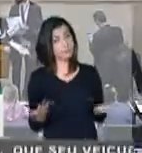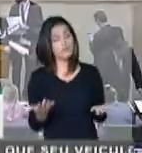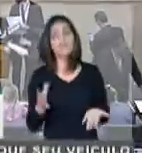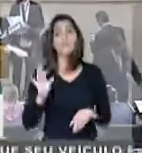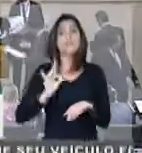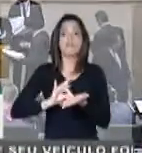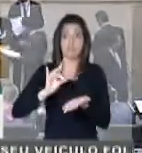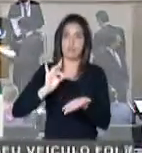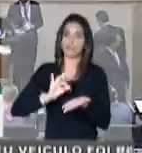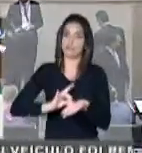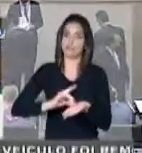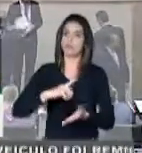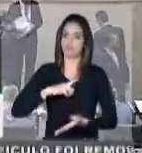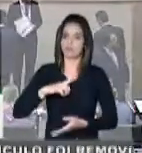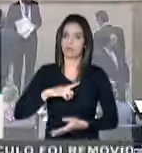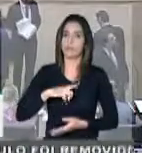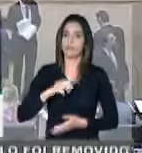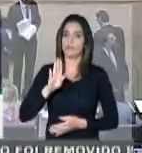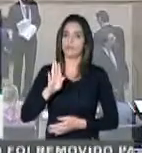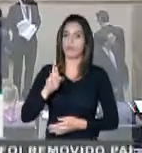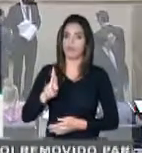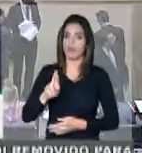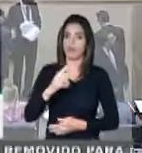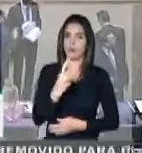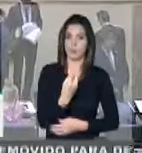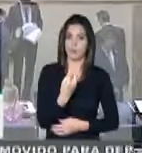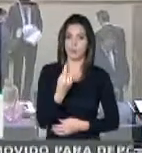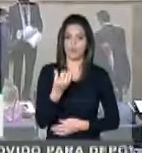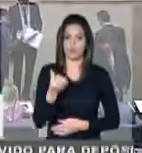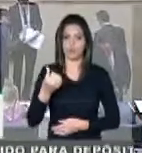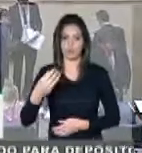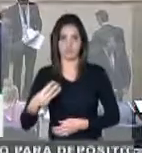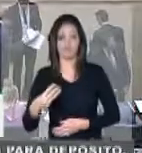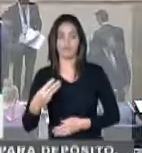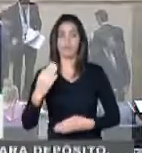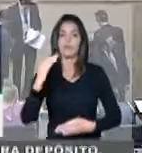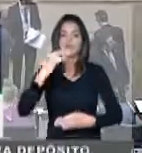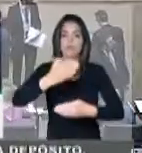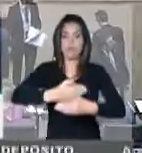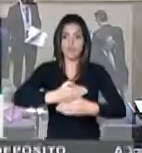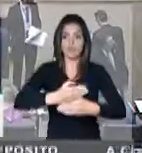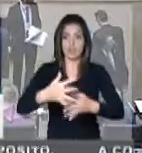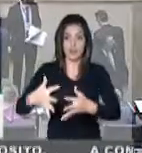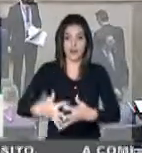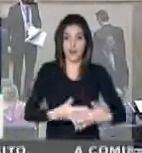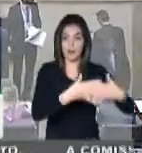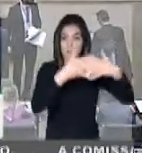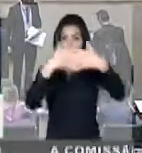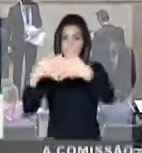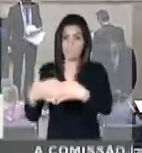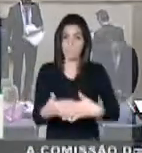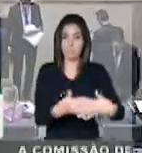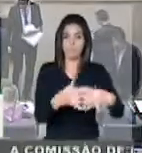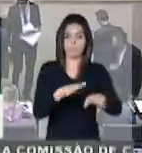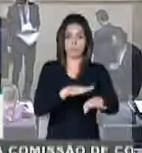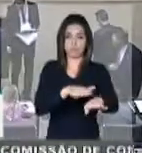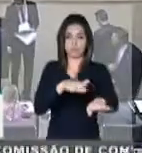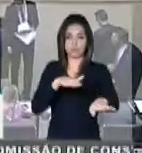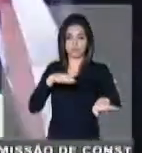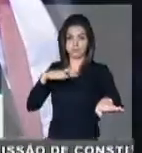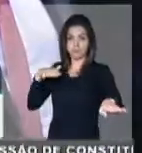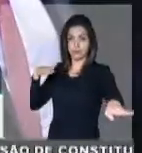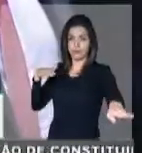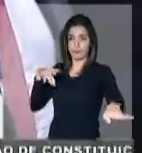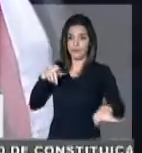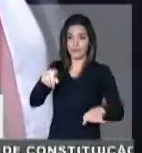verdade, realmente a BR-163, ela ficou fechada com mais de 4 mil caminhões parados. Isso tem um impacto